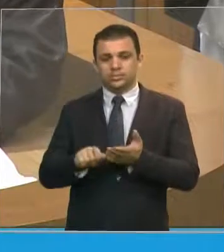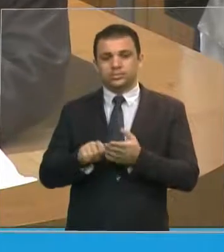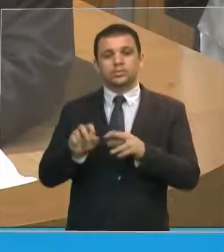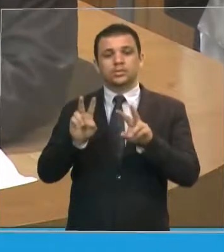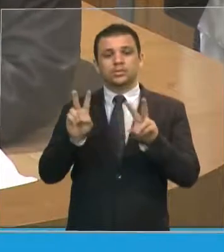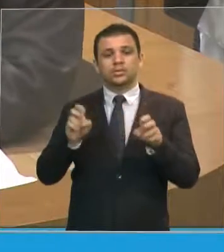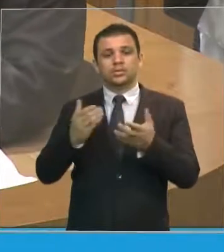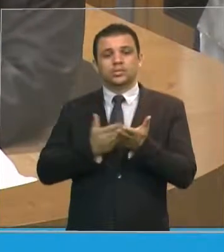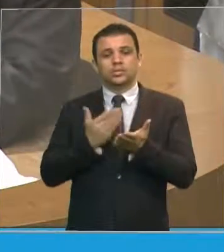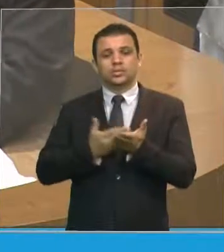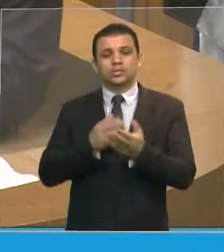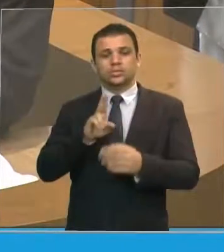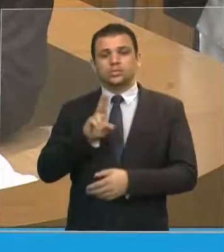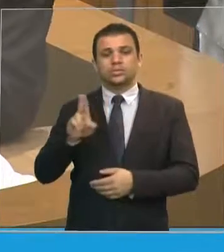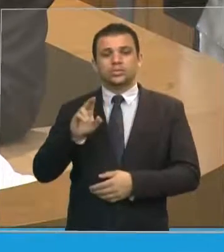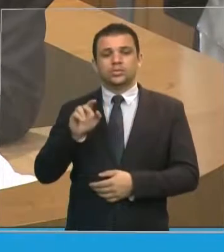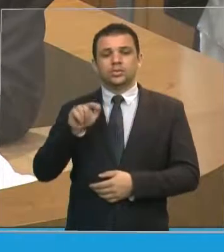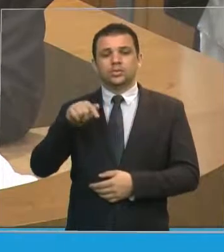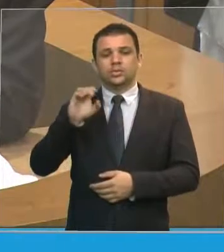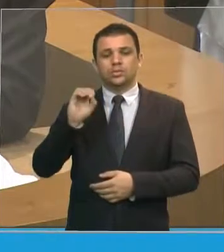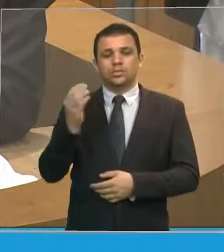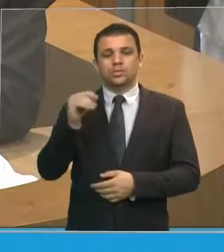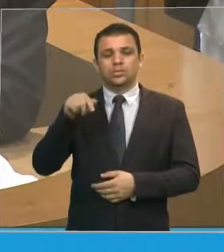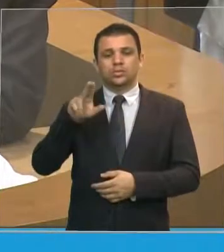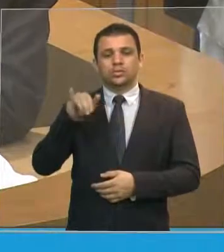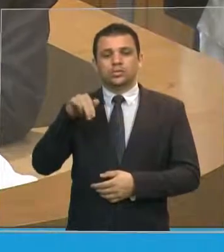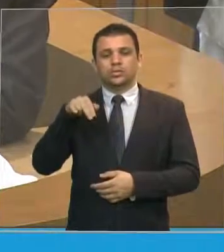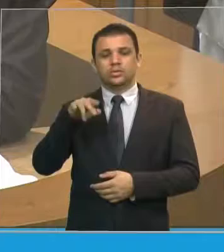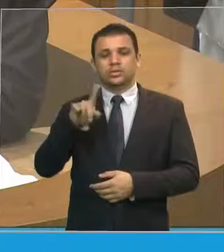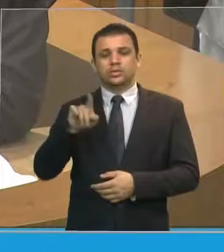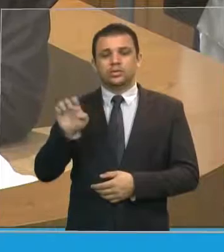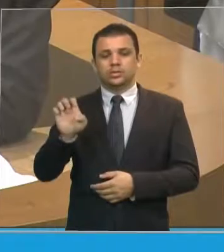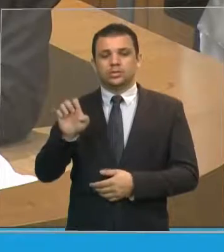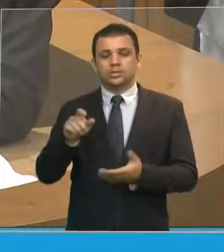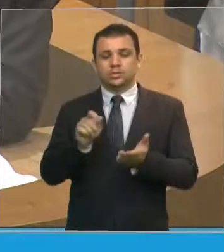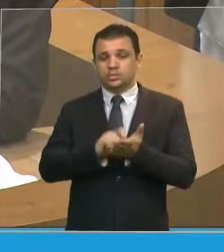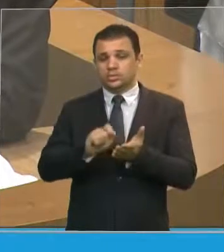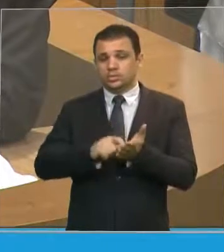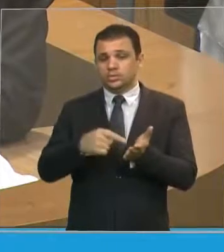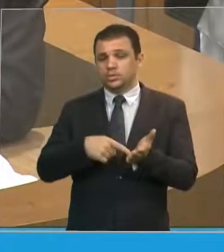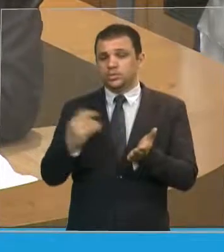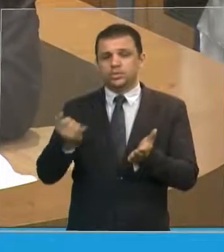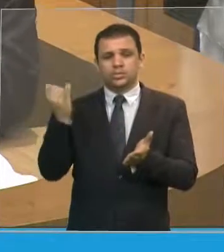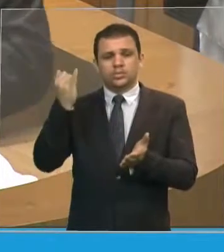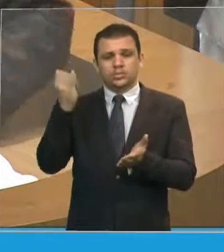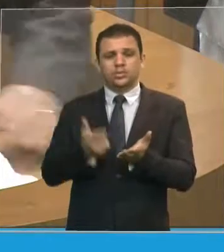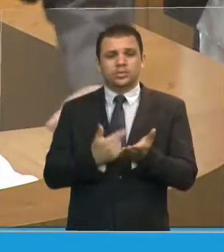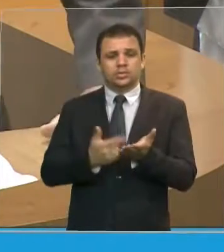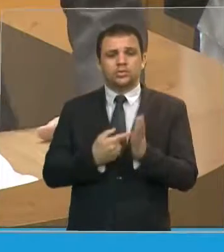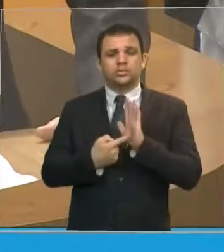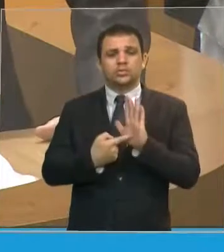mais importantes que retratou a miséria